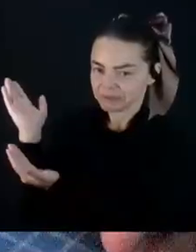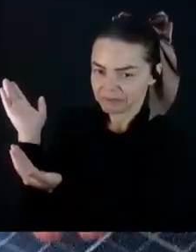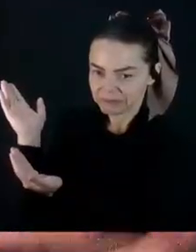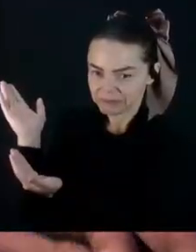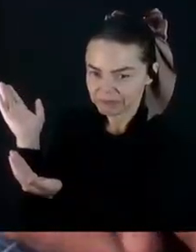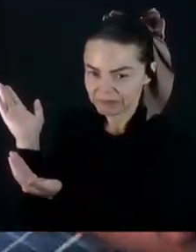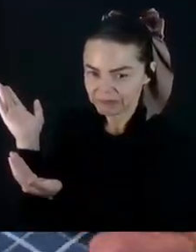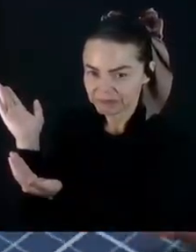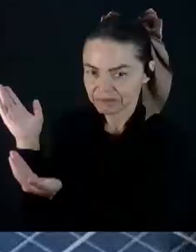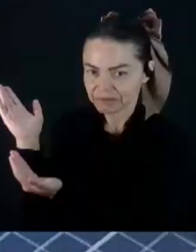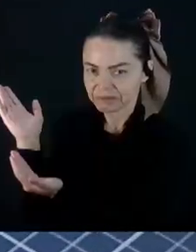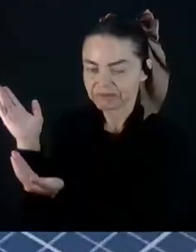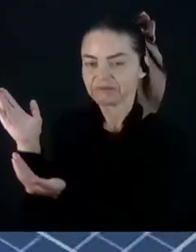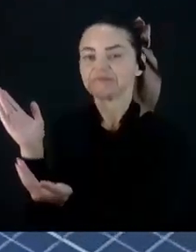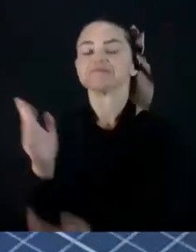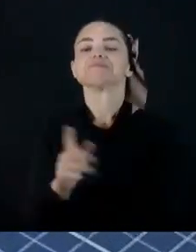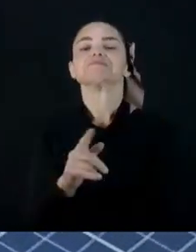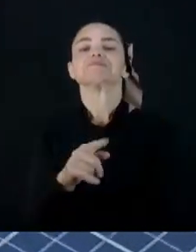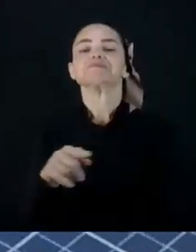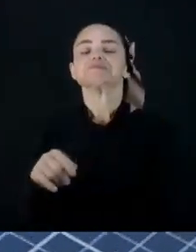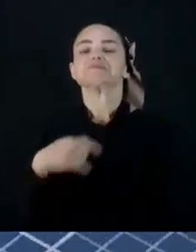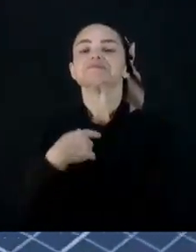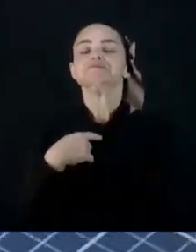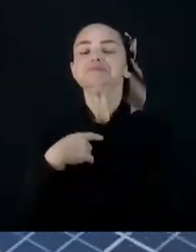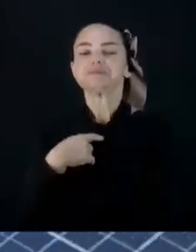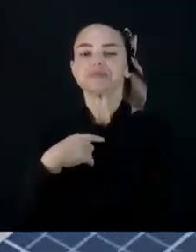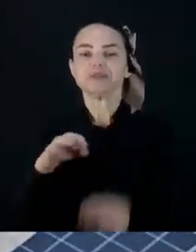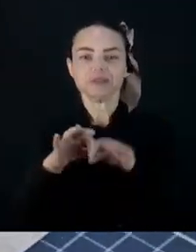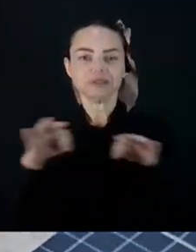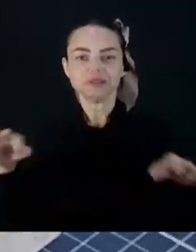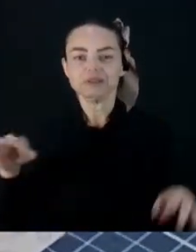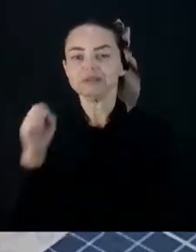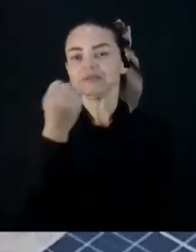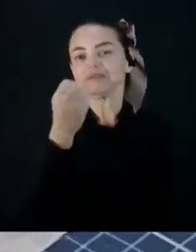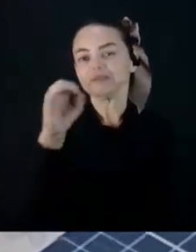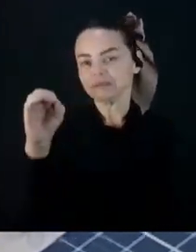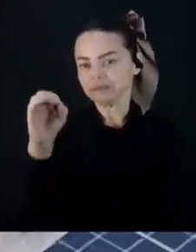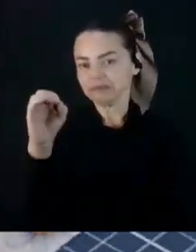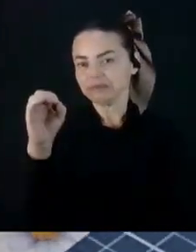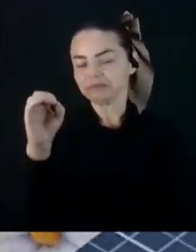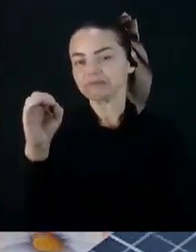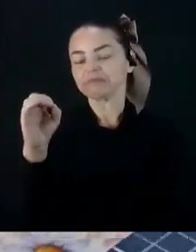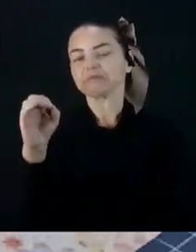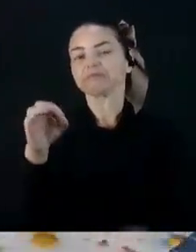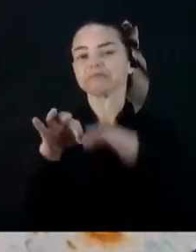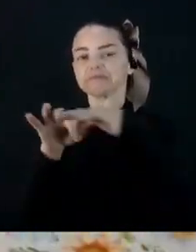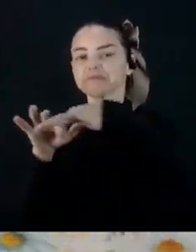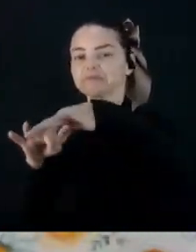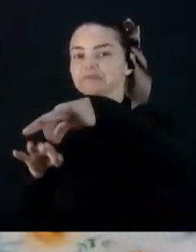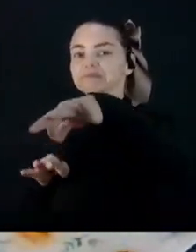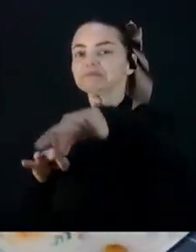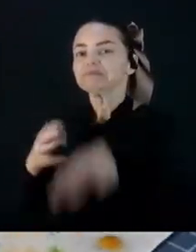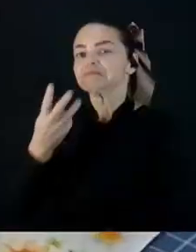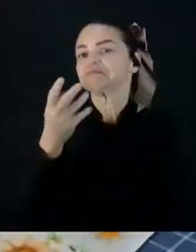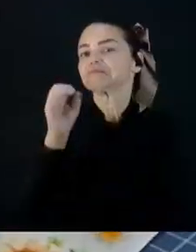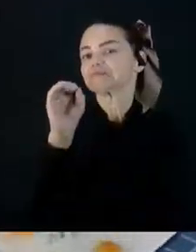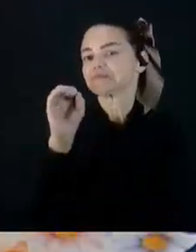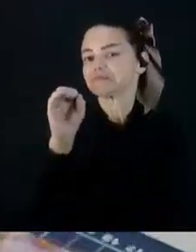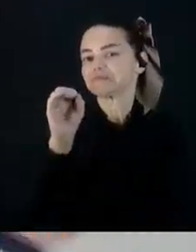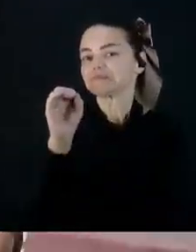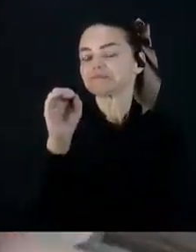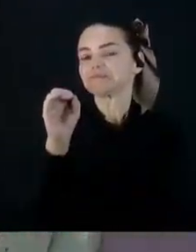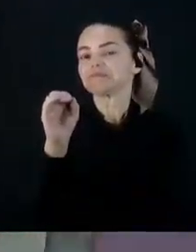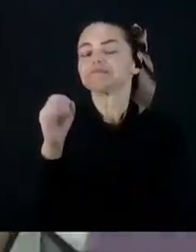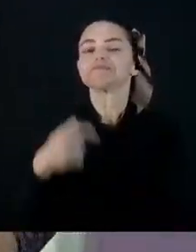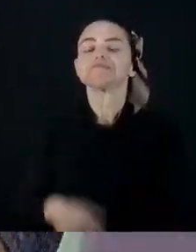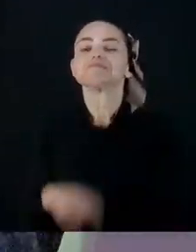2 retângulos, as medidas são de 80 por 30, né? Nós vamos unir esses tecidos. Como que a